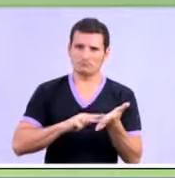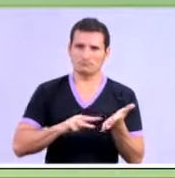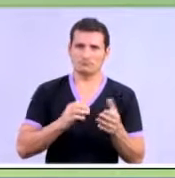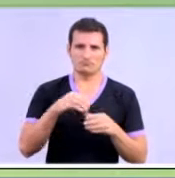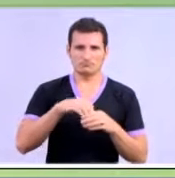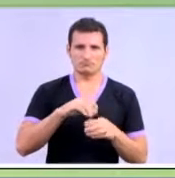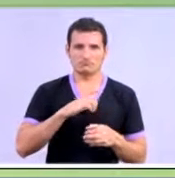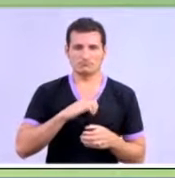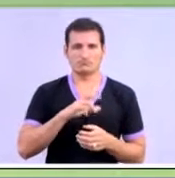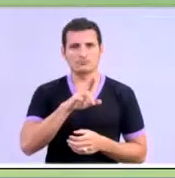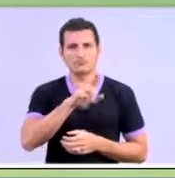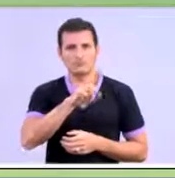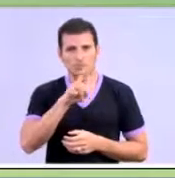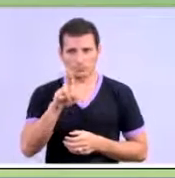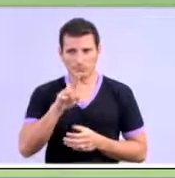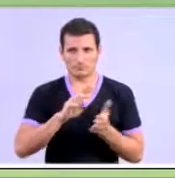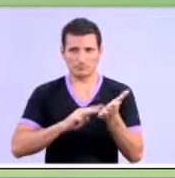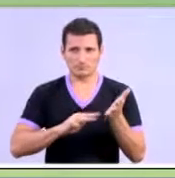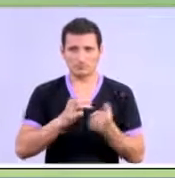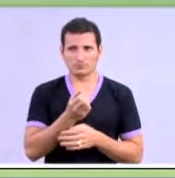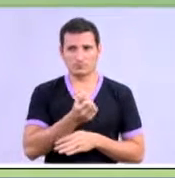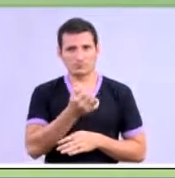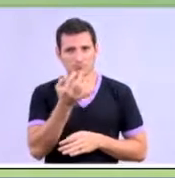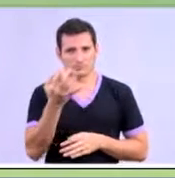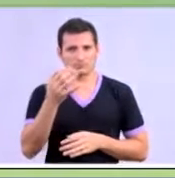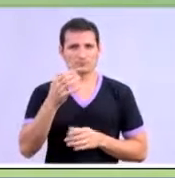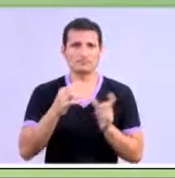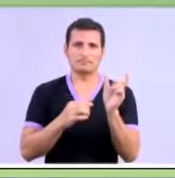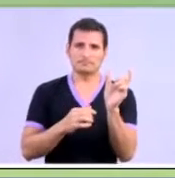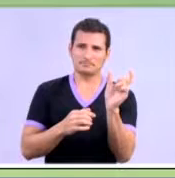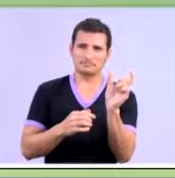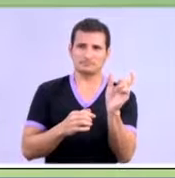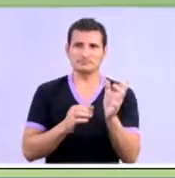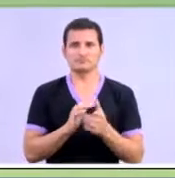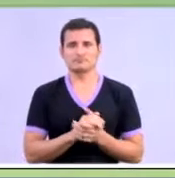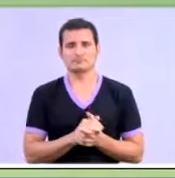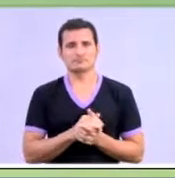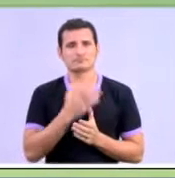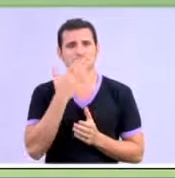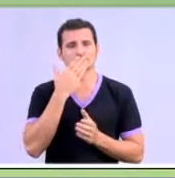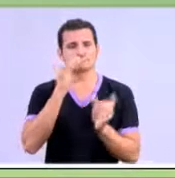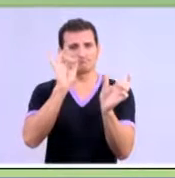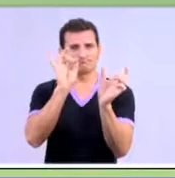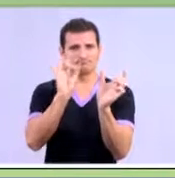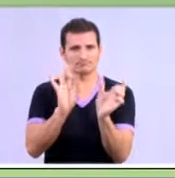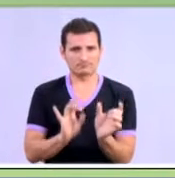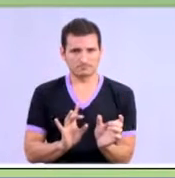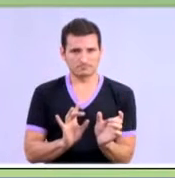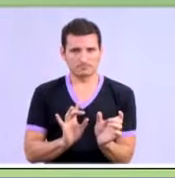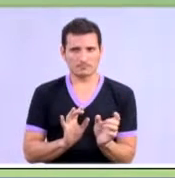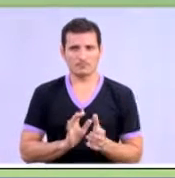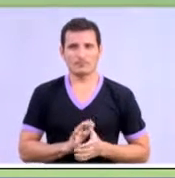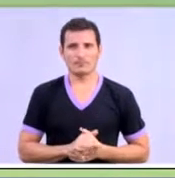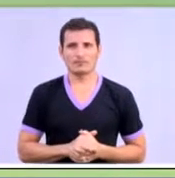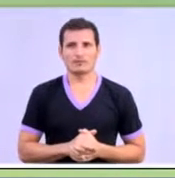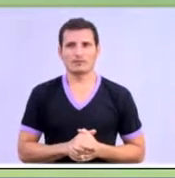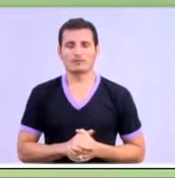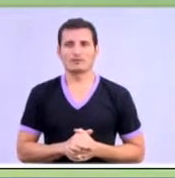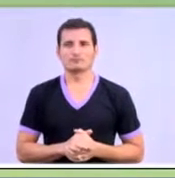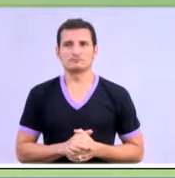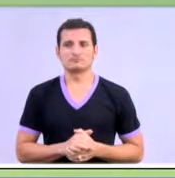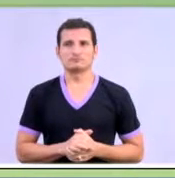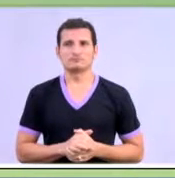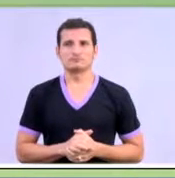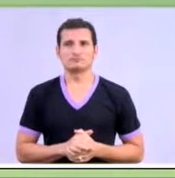pelo nome do método, a quantidade de parâmetros e o tipo de cada um desses parâmetros. Então,